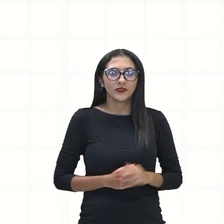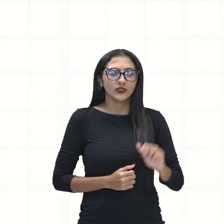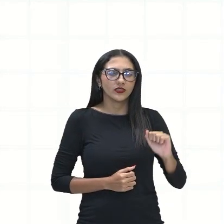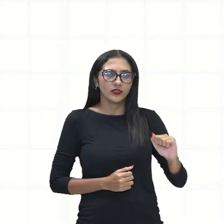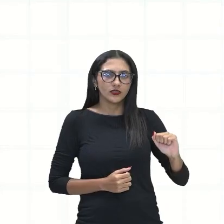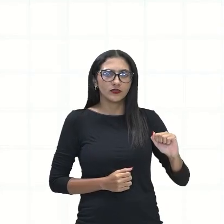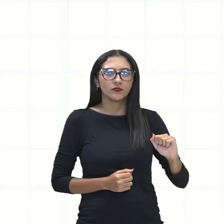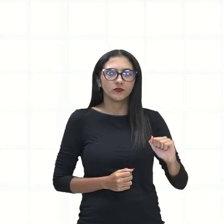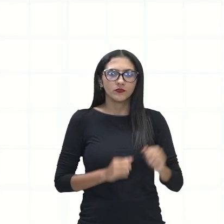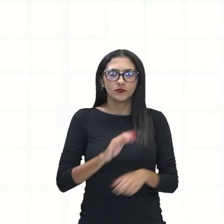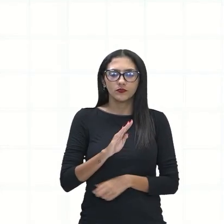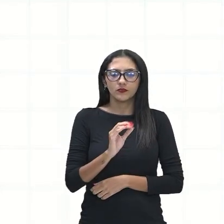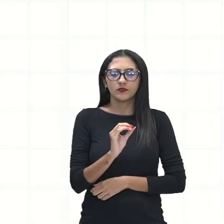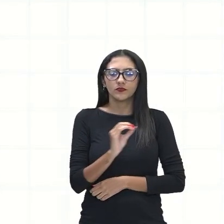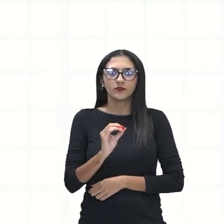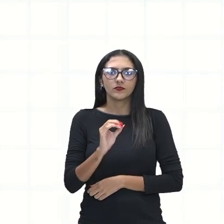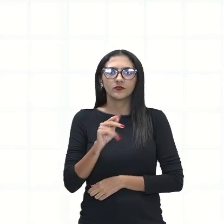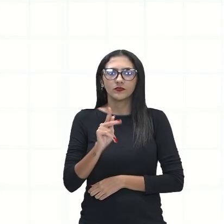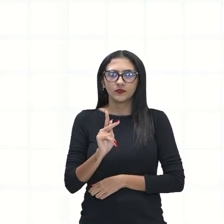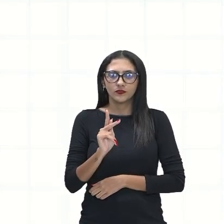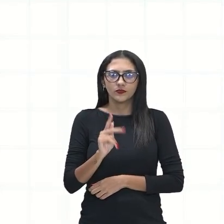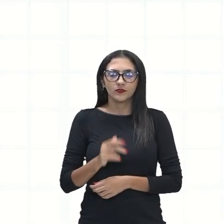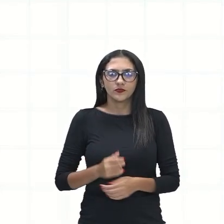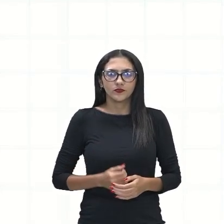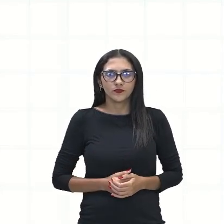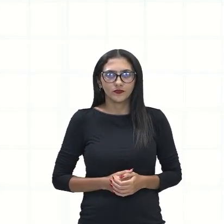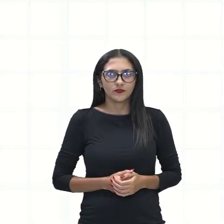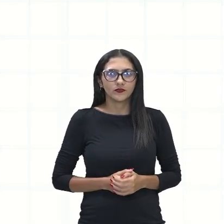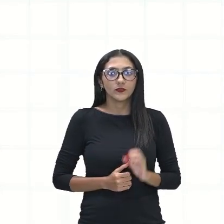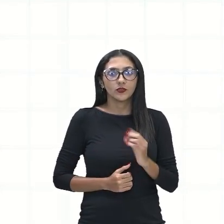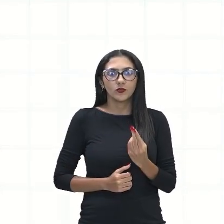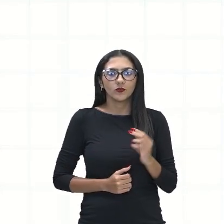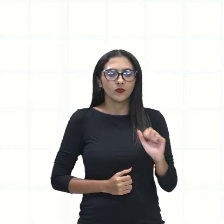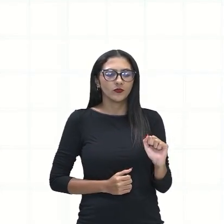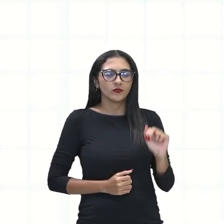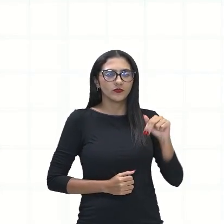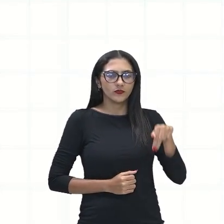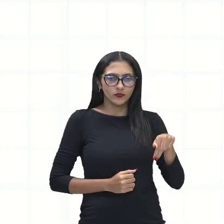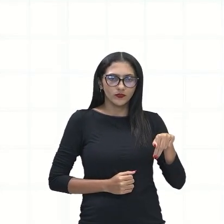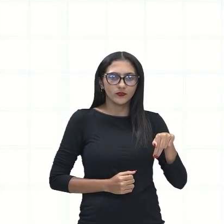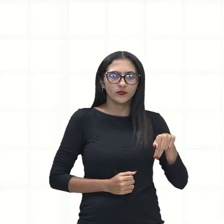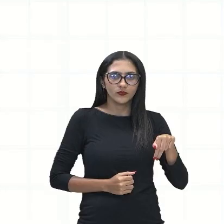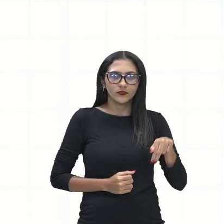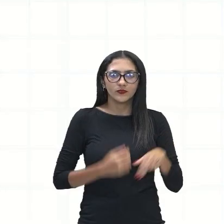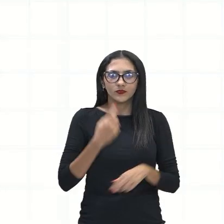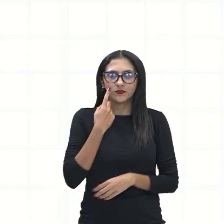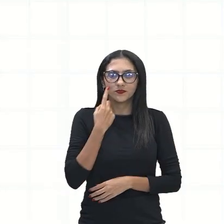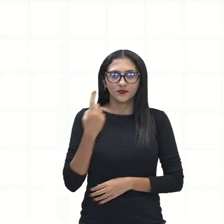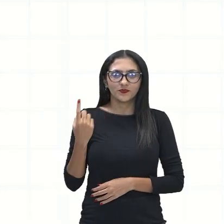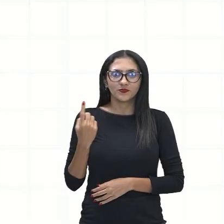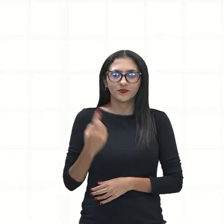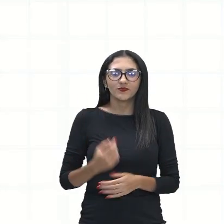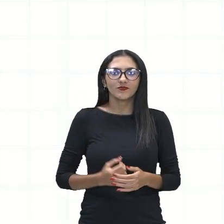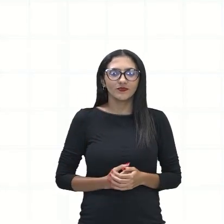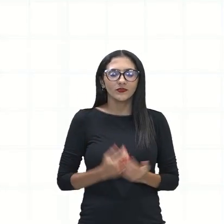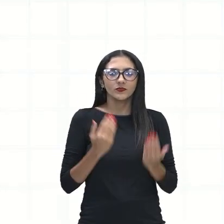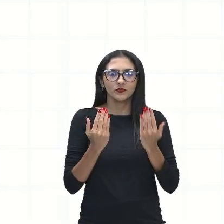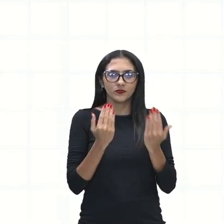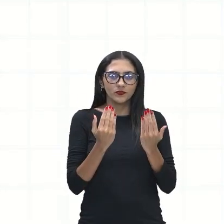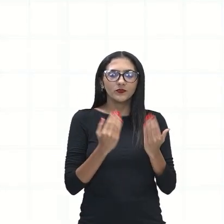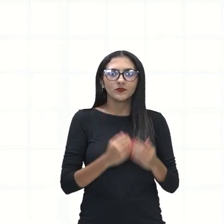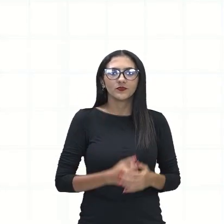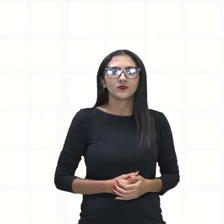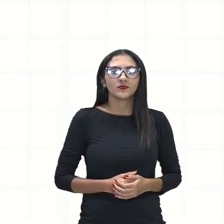An apple, uma maçã. Olha só, consoante, vogal,